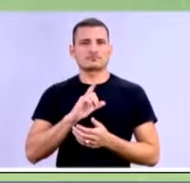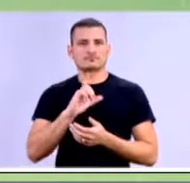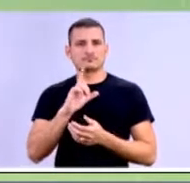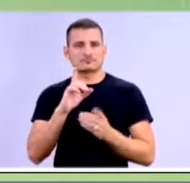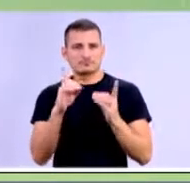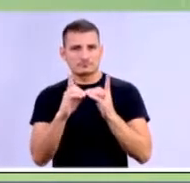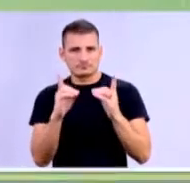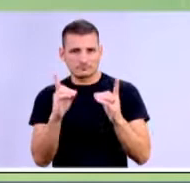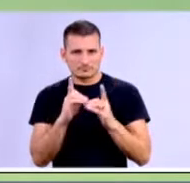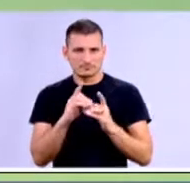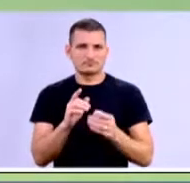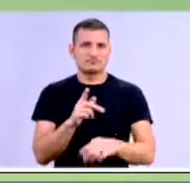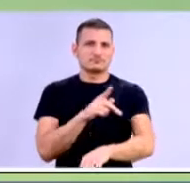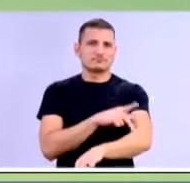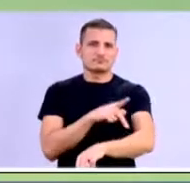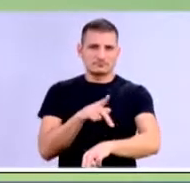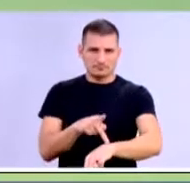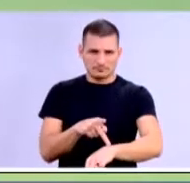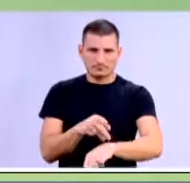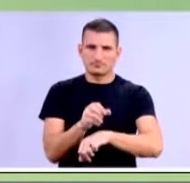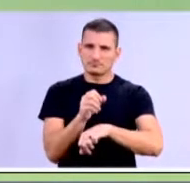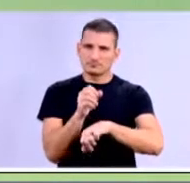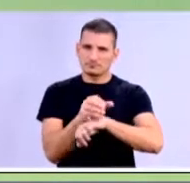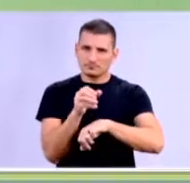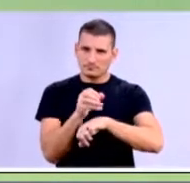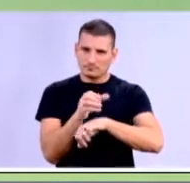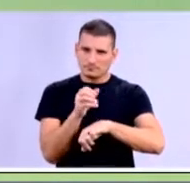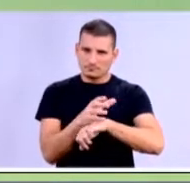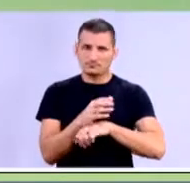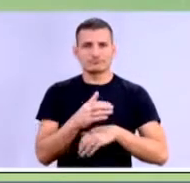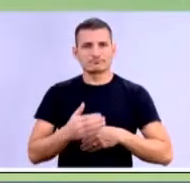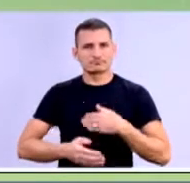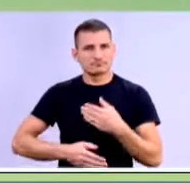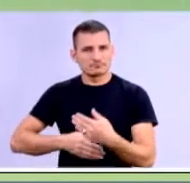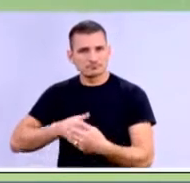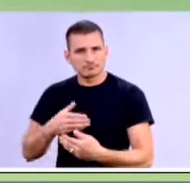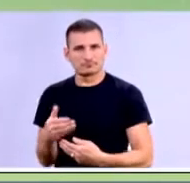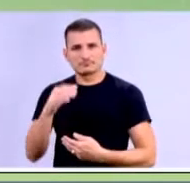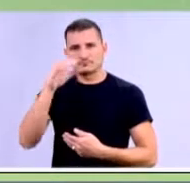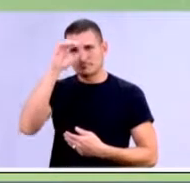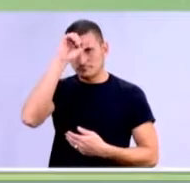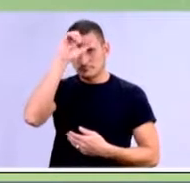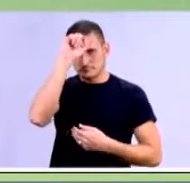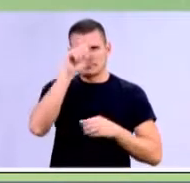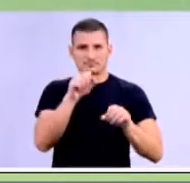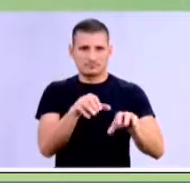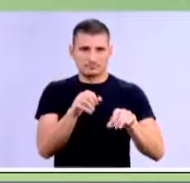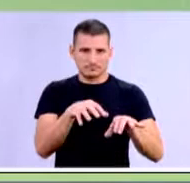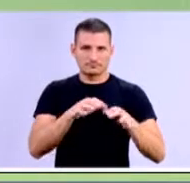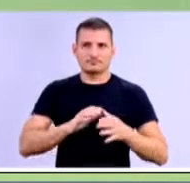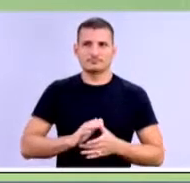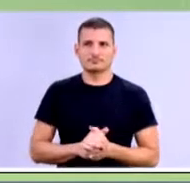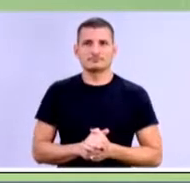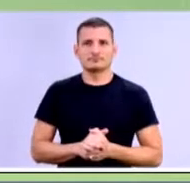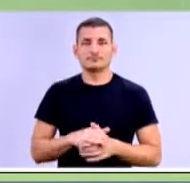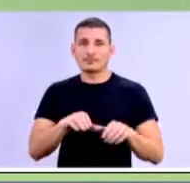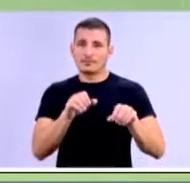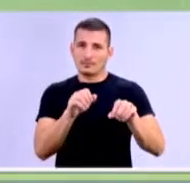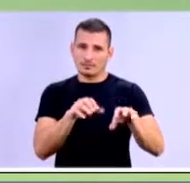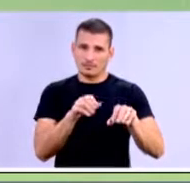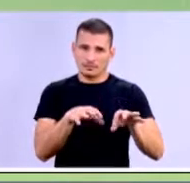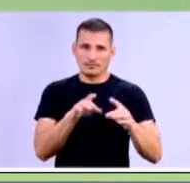que orienta os processos de ensino-aprendizagem. Na modalidade de ensino à distância,